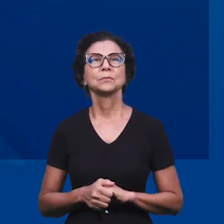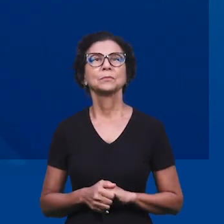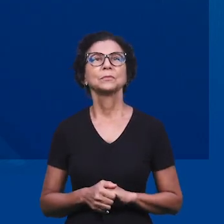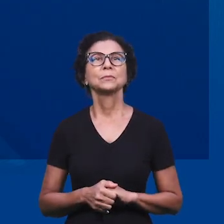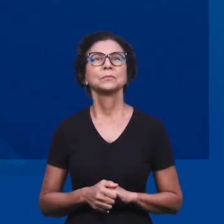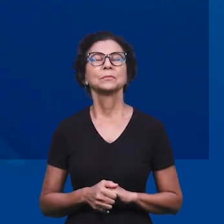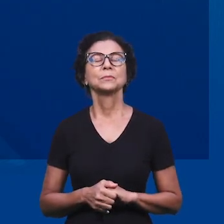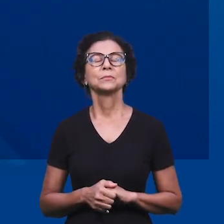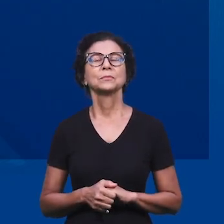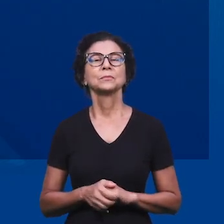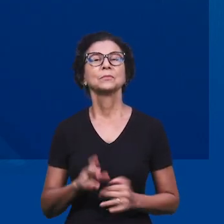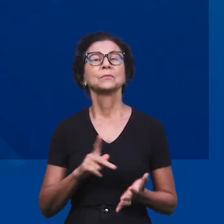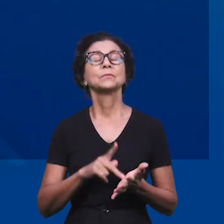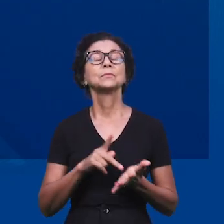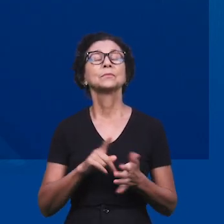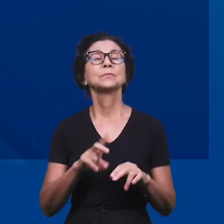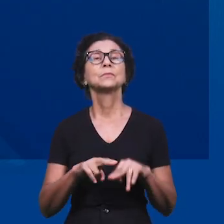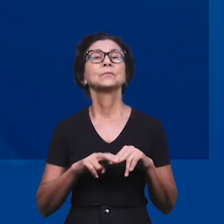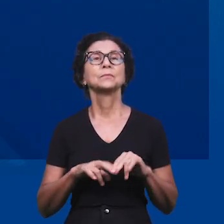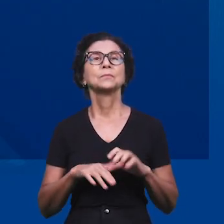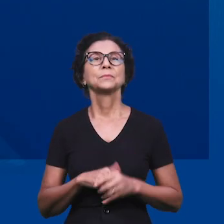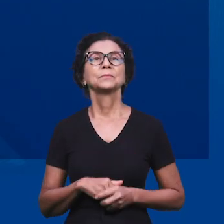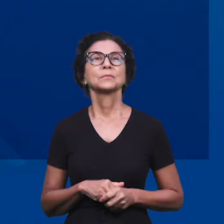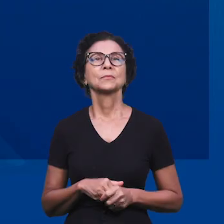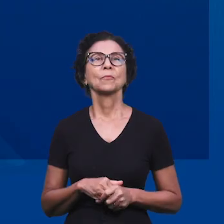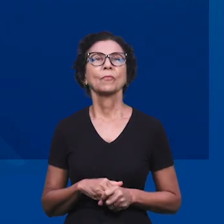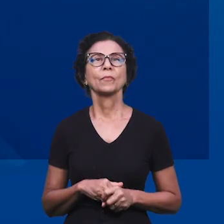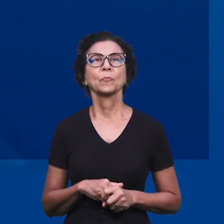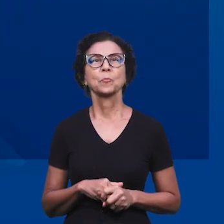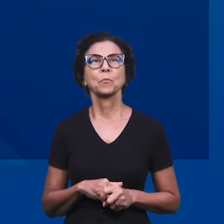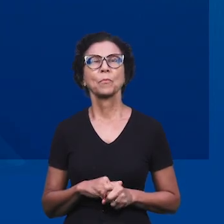motivo? Nosso nome? Nome